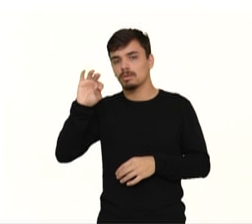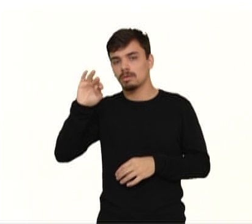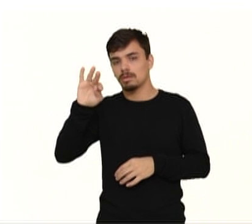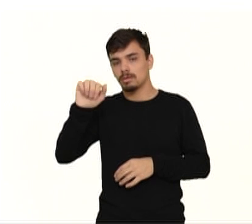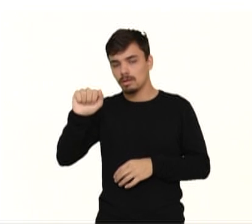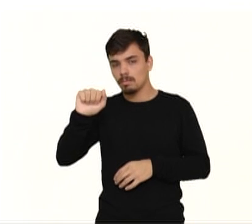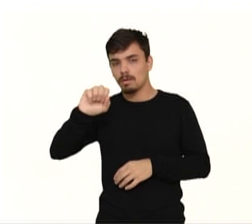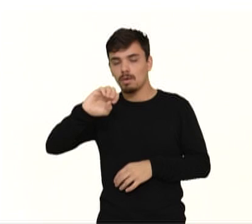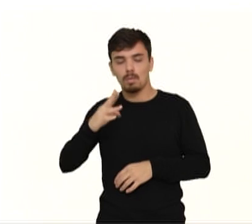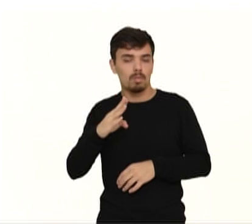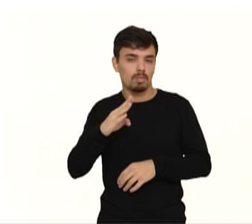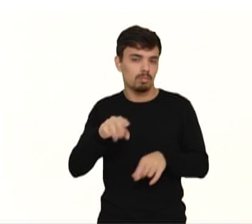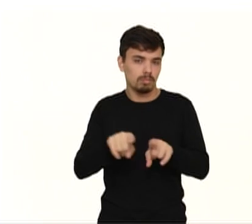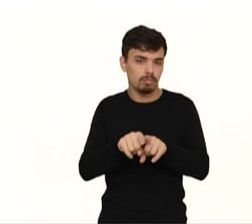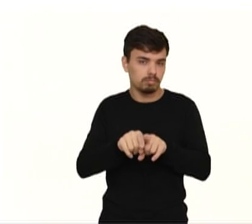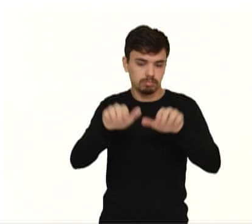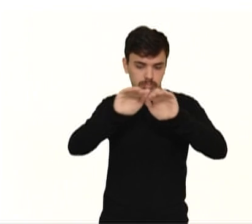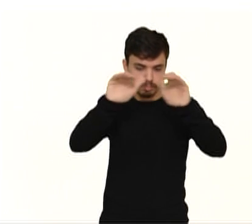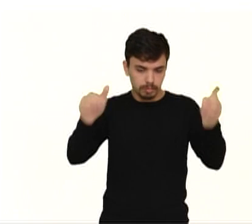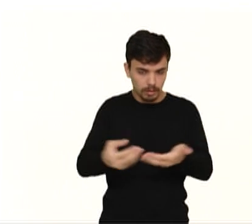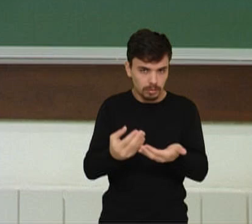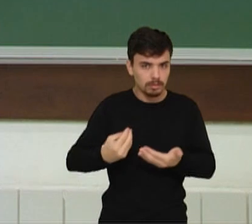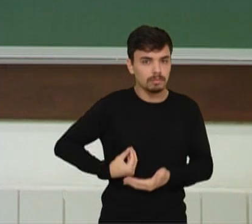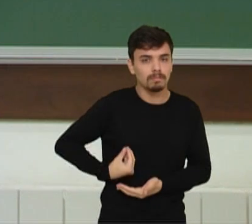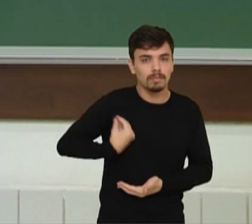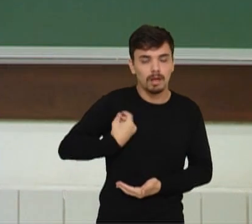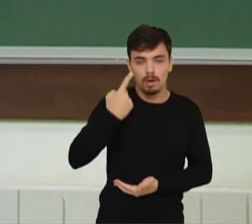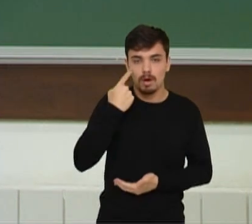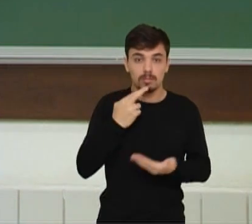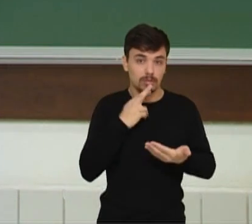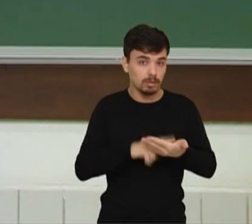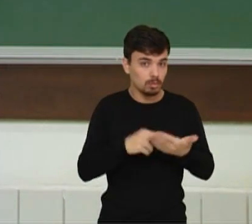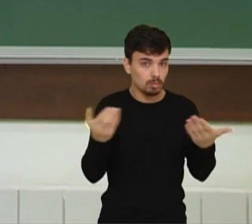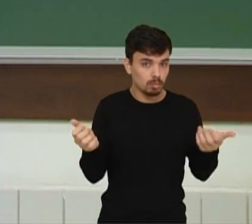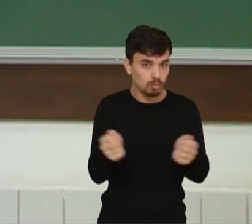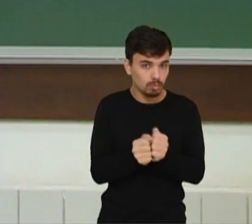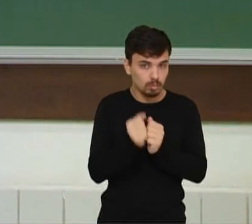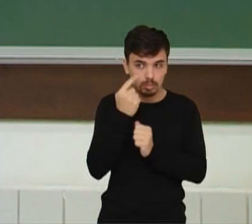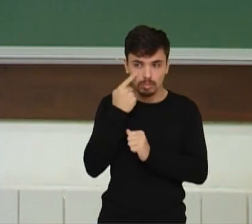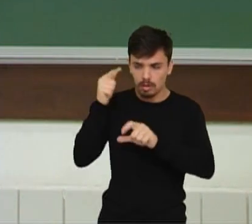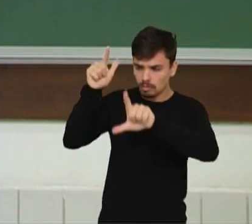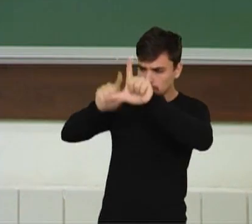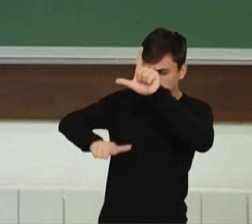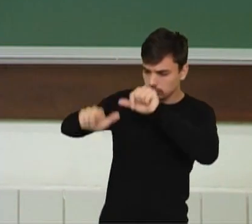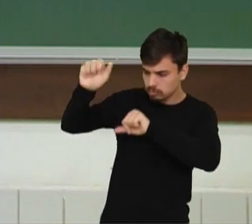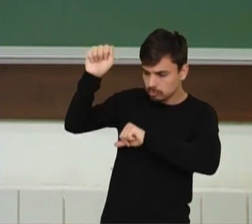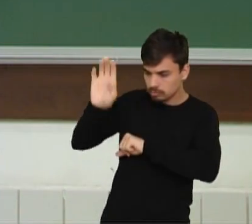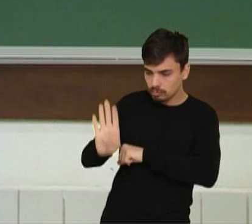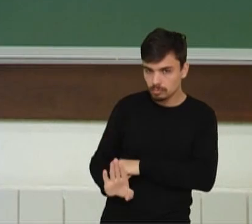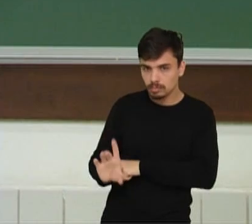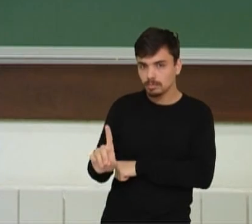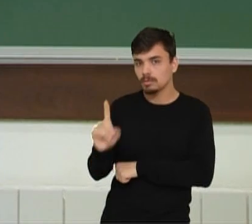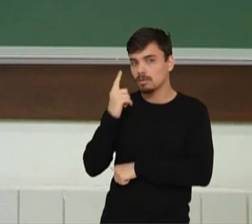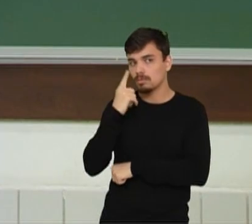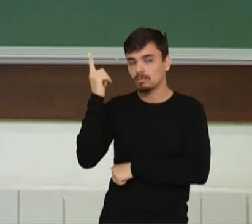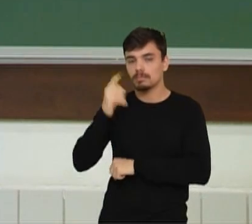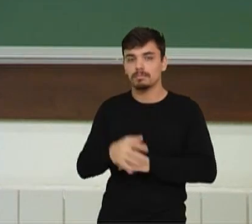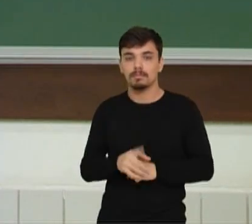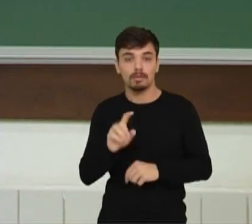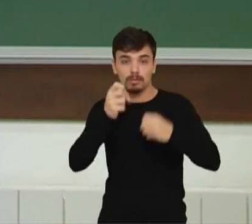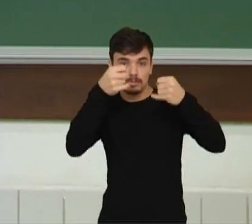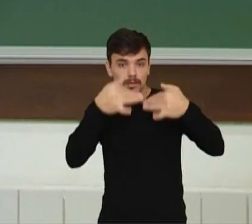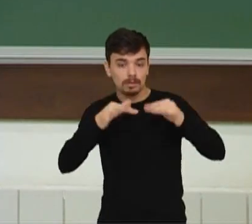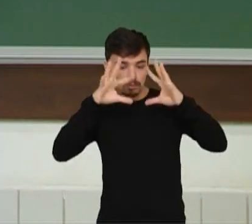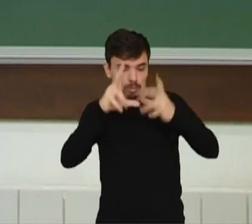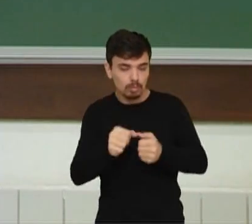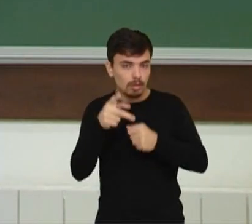biosfera? Eu não vou dar tempo nesse aqui, a gente vai responder junto já. Então pense, eu estou falando só dos seres vivos. E eu não estou falando que esses seres vivos são da mesma espécie, eu